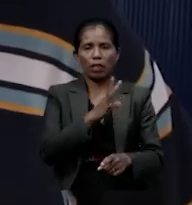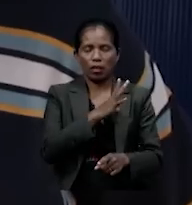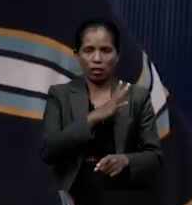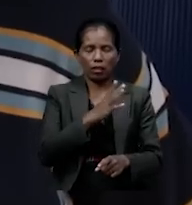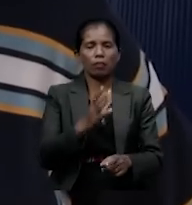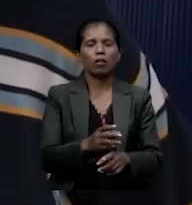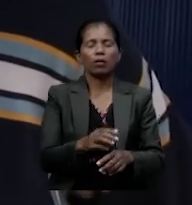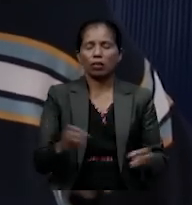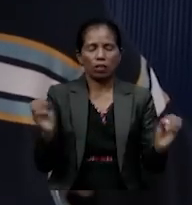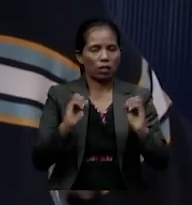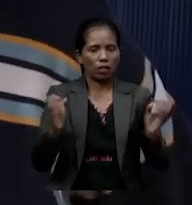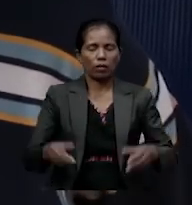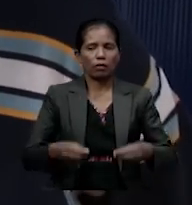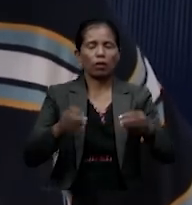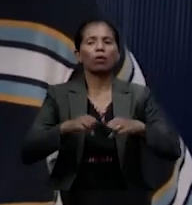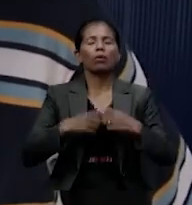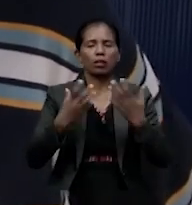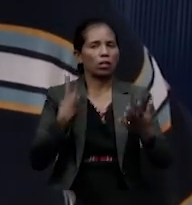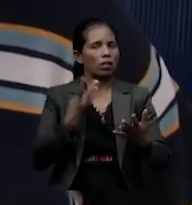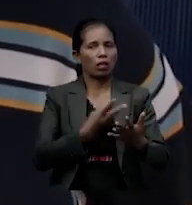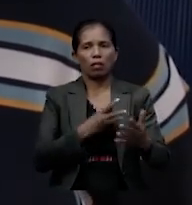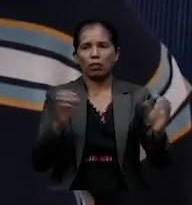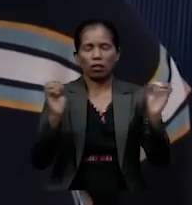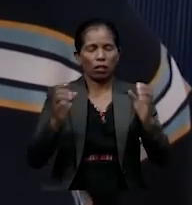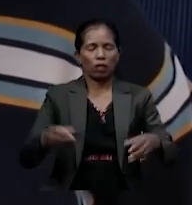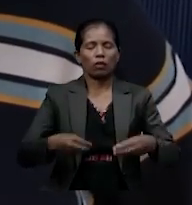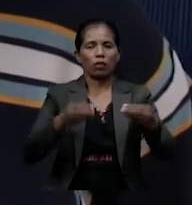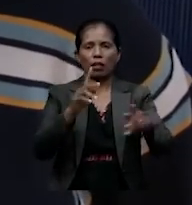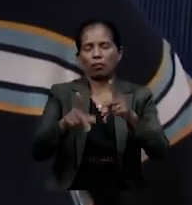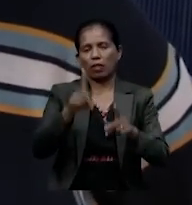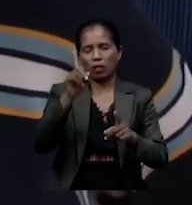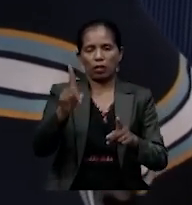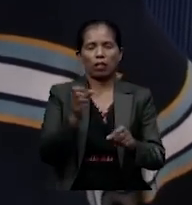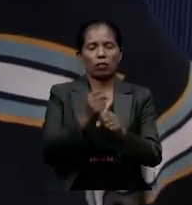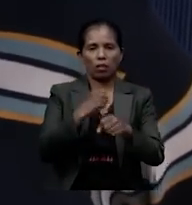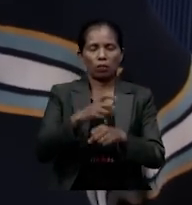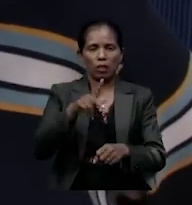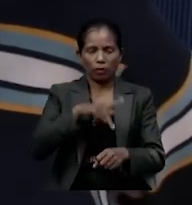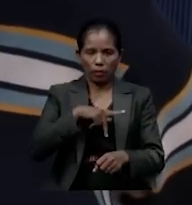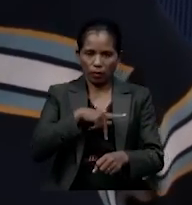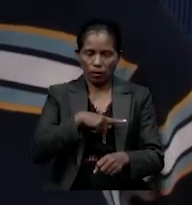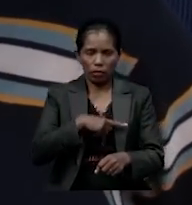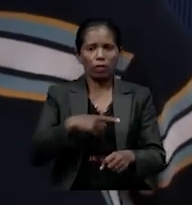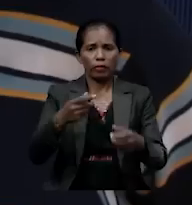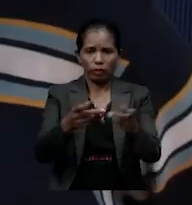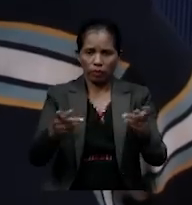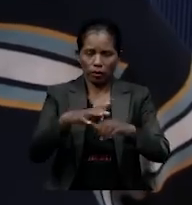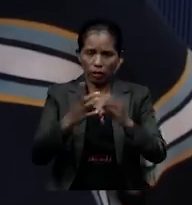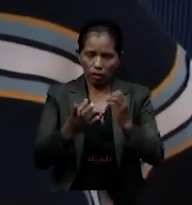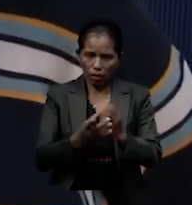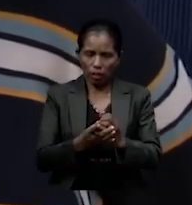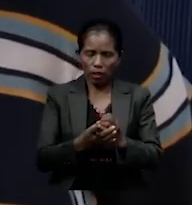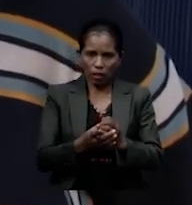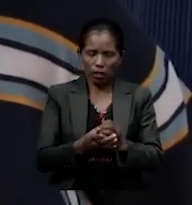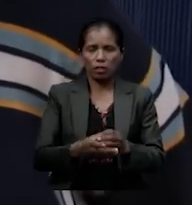chega entrega. O inchado da minha ira não se dá entrega para a mãe da tua alba na privada. Né? Rai está no minha.